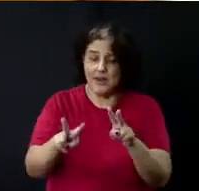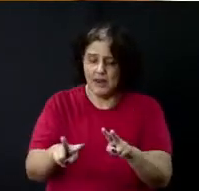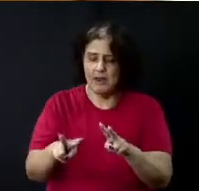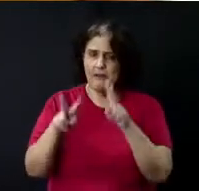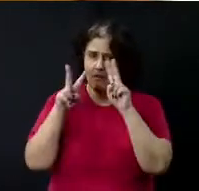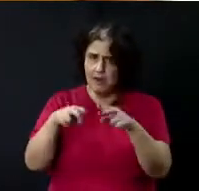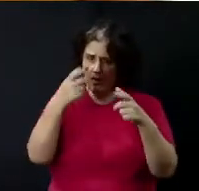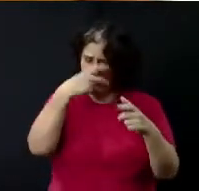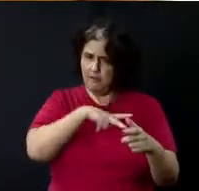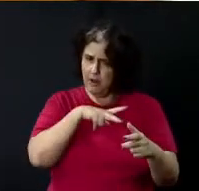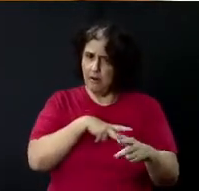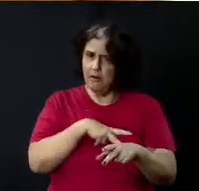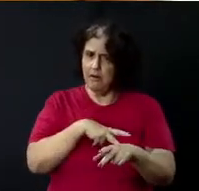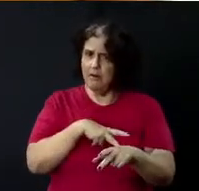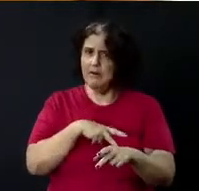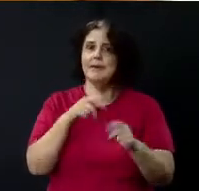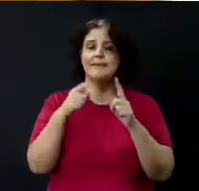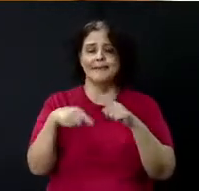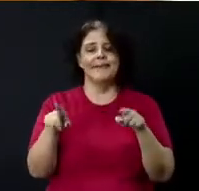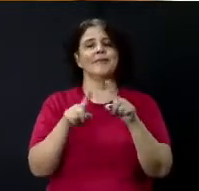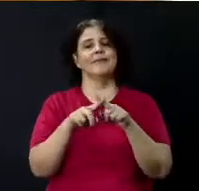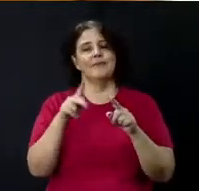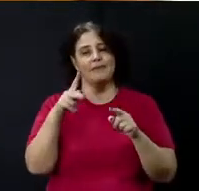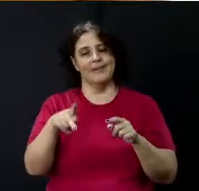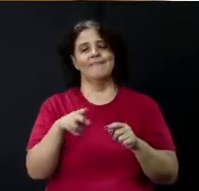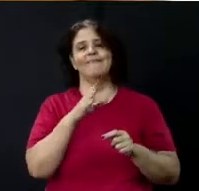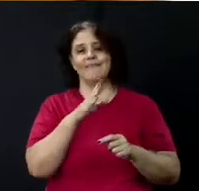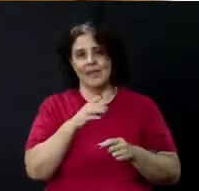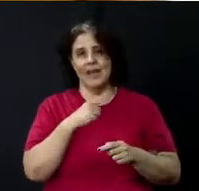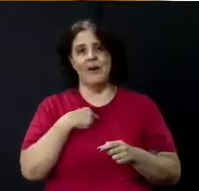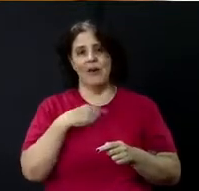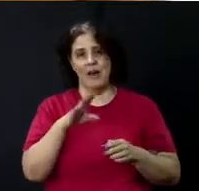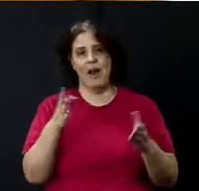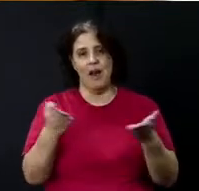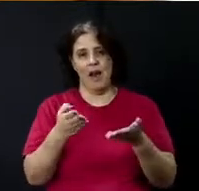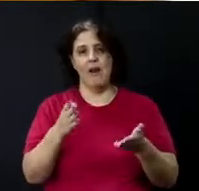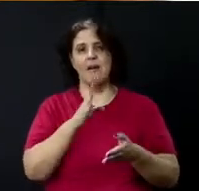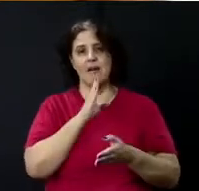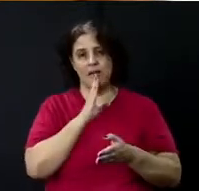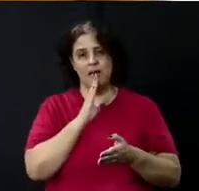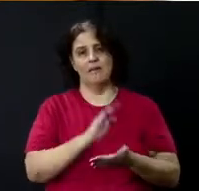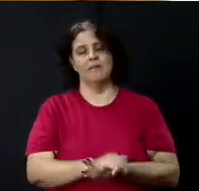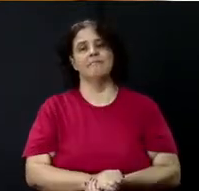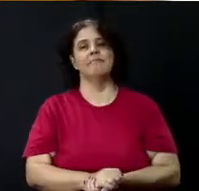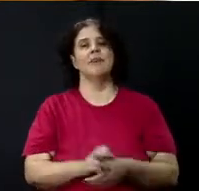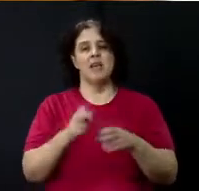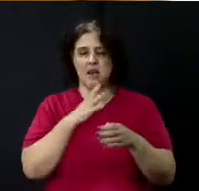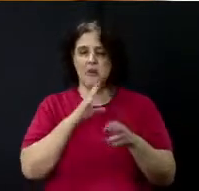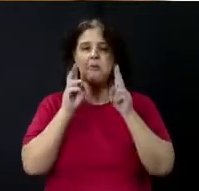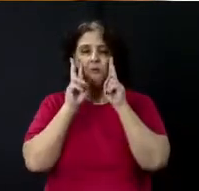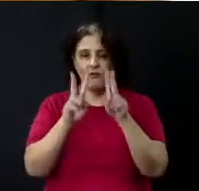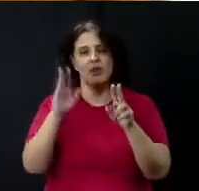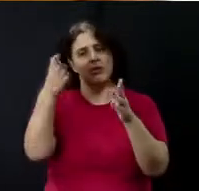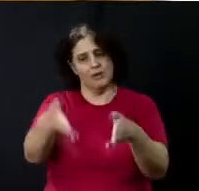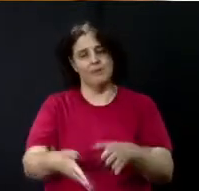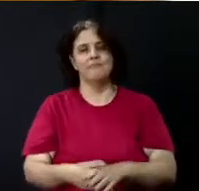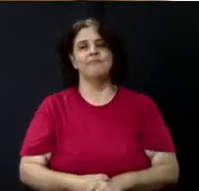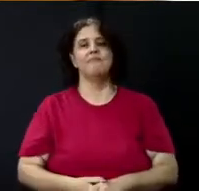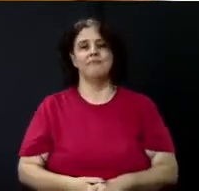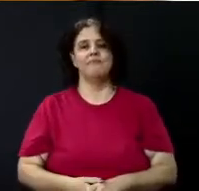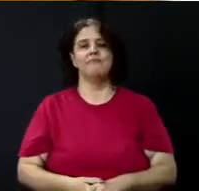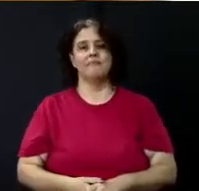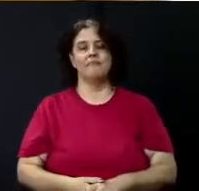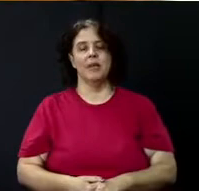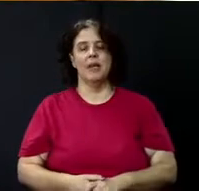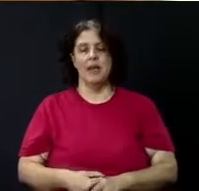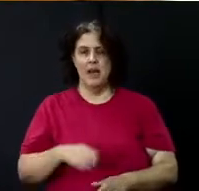você mesmo, então você pode dizer, meninos, eu vi, como dizia o Juca Pirama, há muito